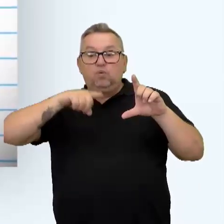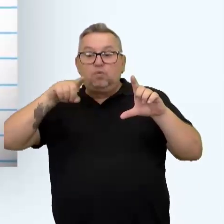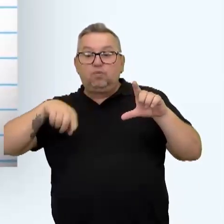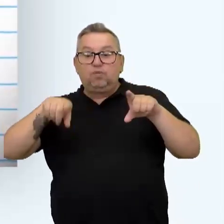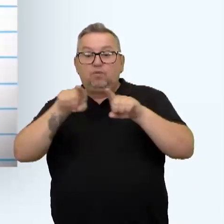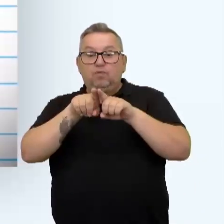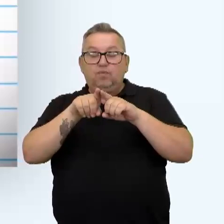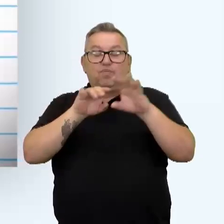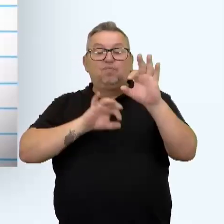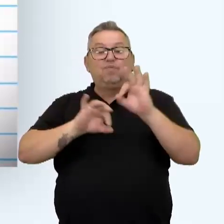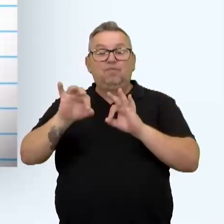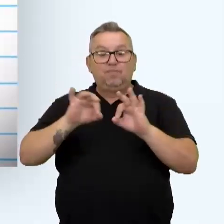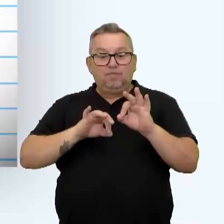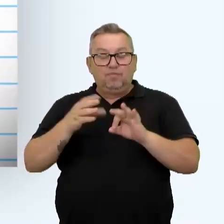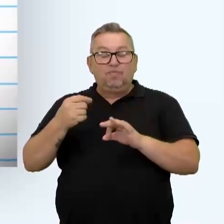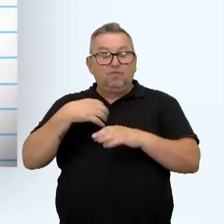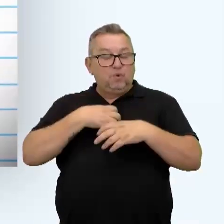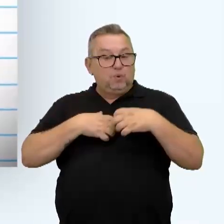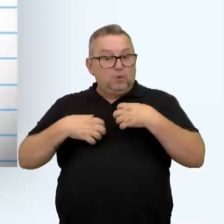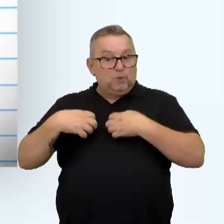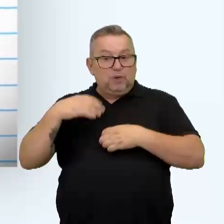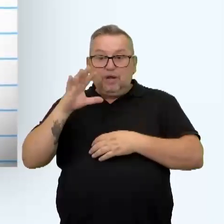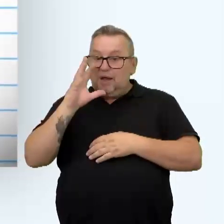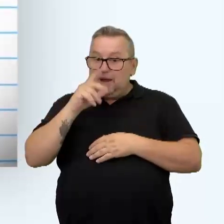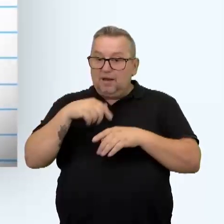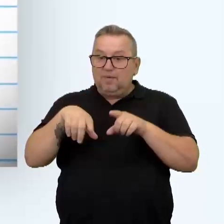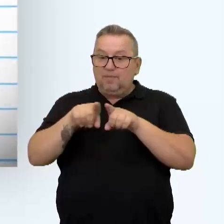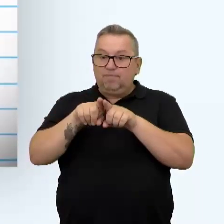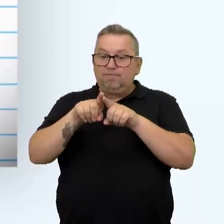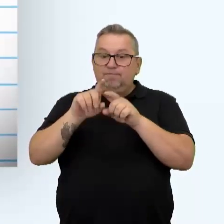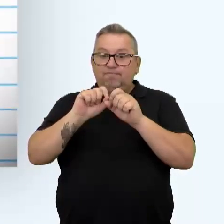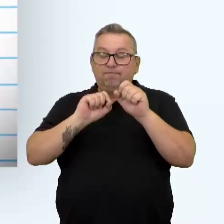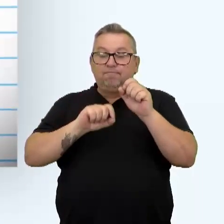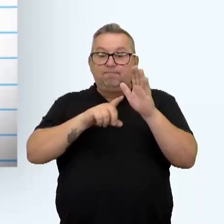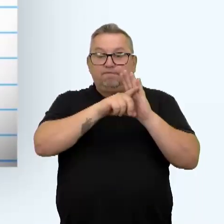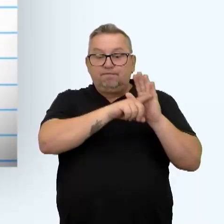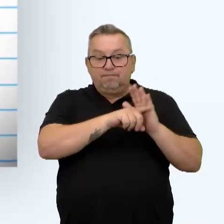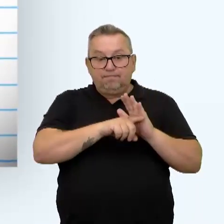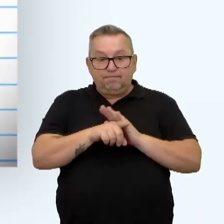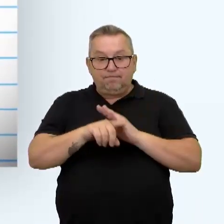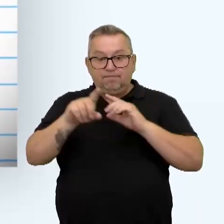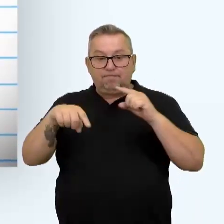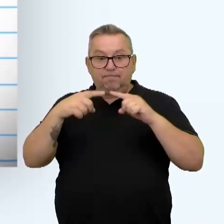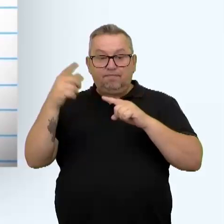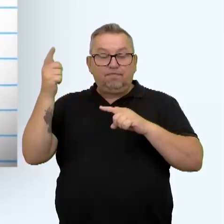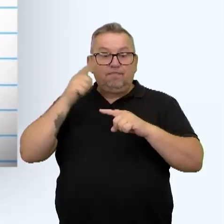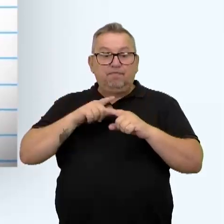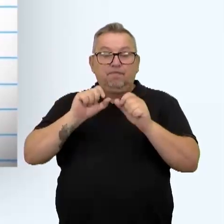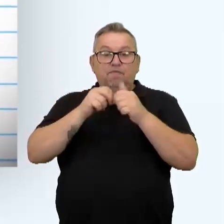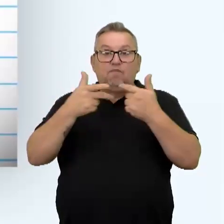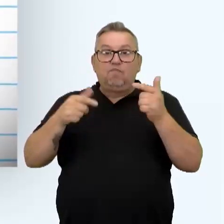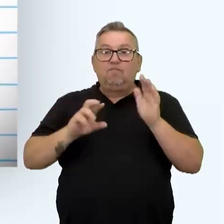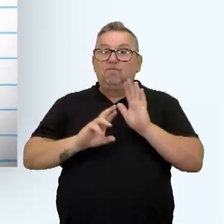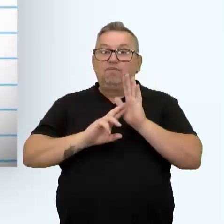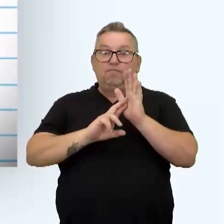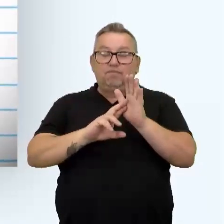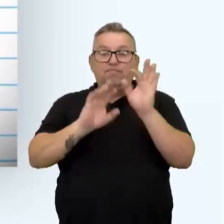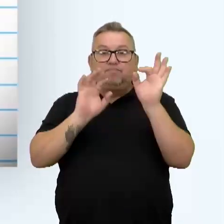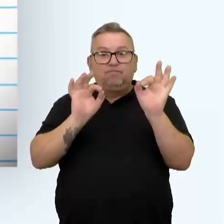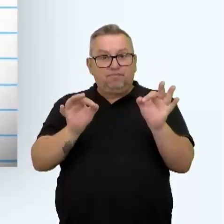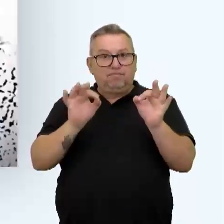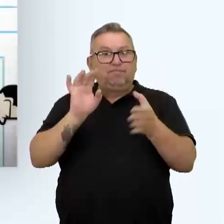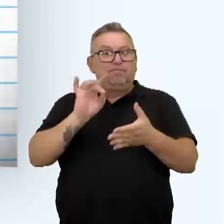processo bastante técnico e minucioso, que inclui também levantamentos de campo com a finalidade de se ter um produto que represente